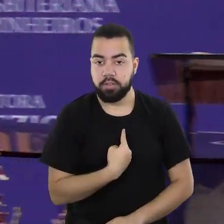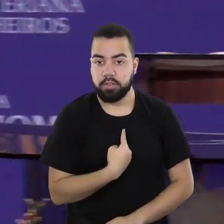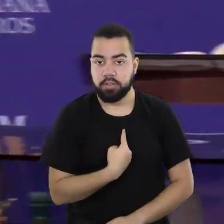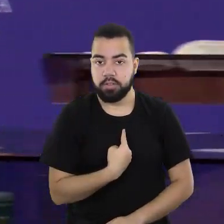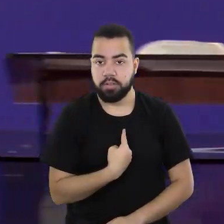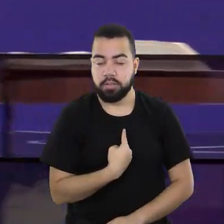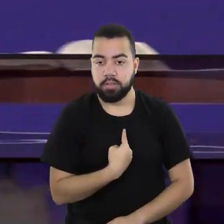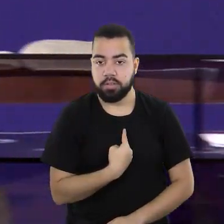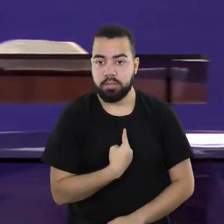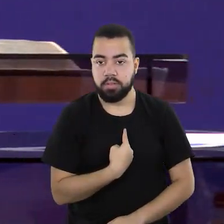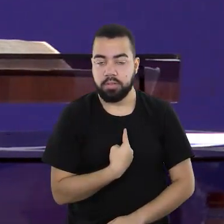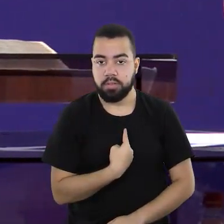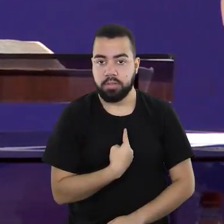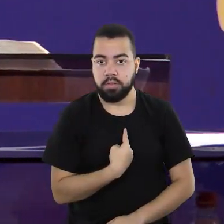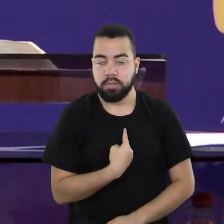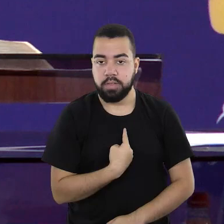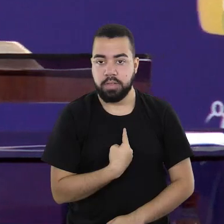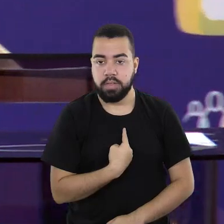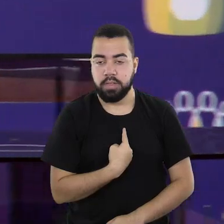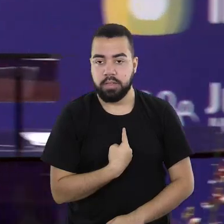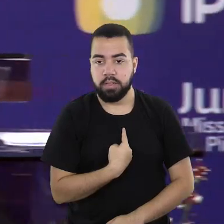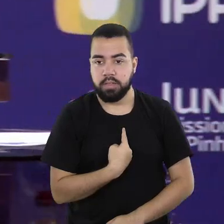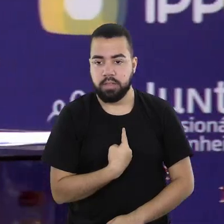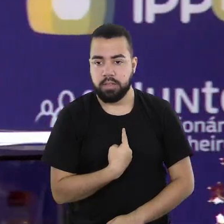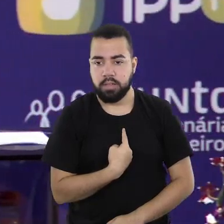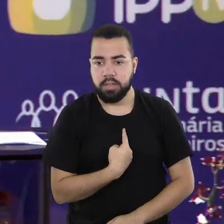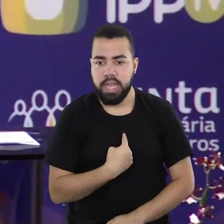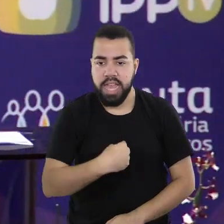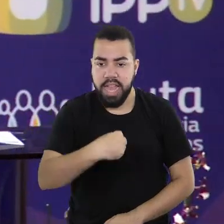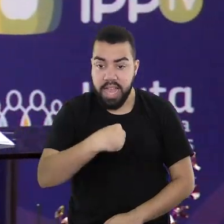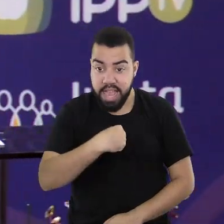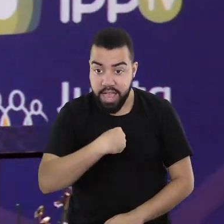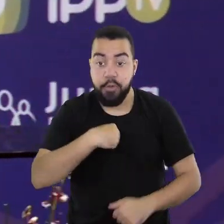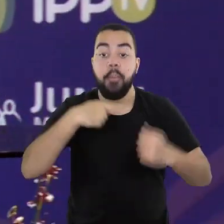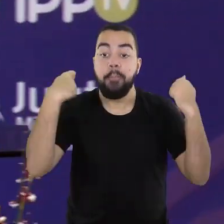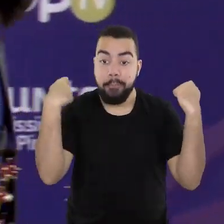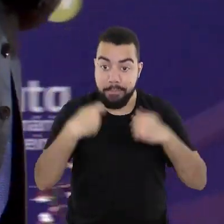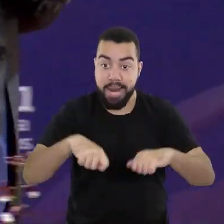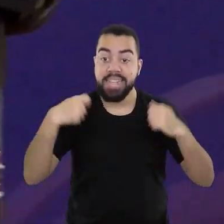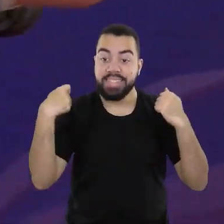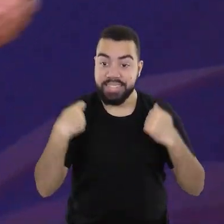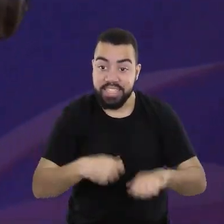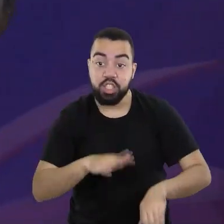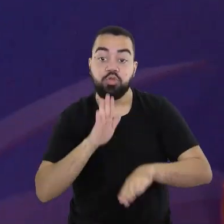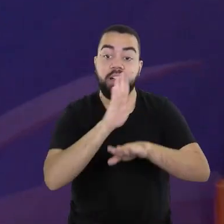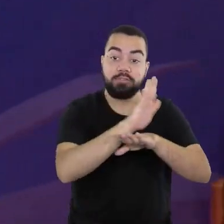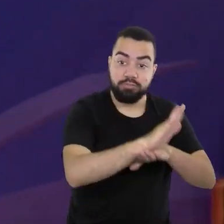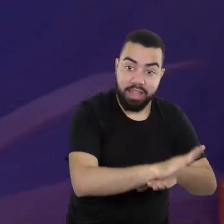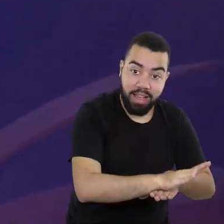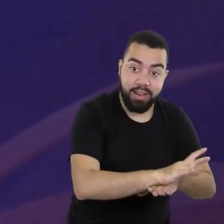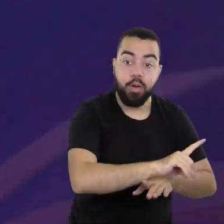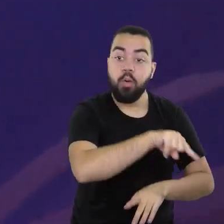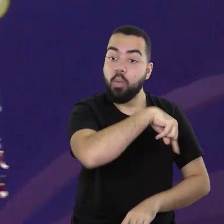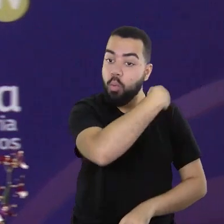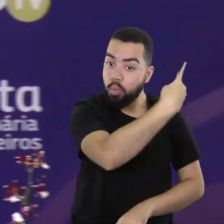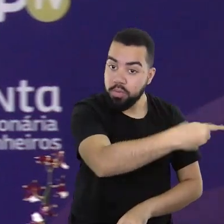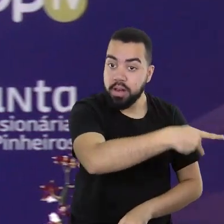Próximo sou eu que preciso atender a necessidade do outro.